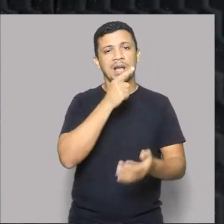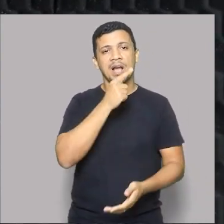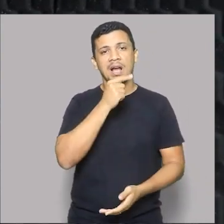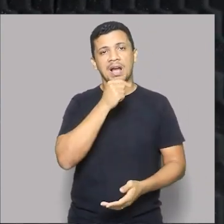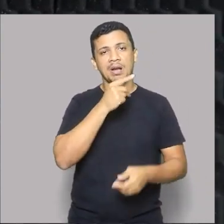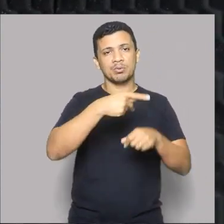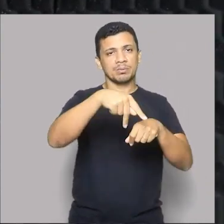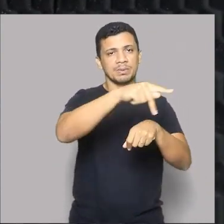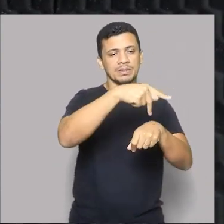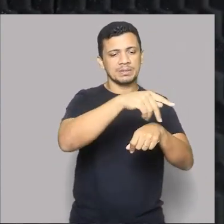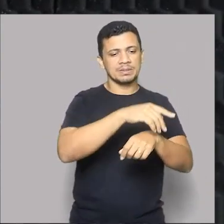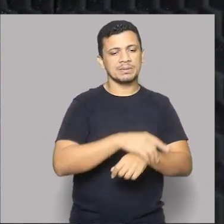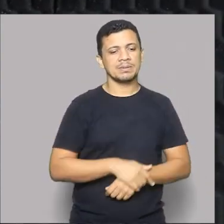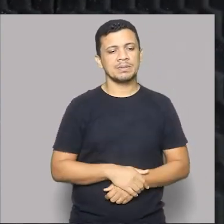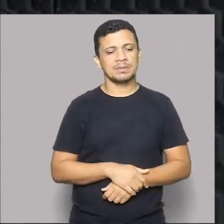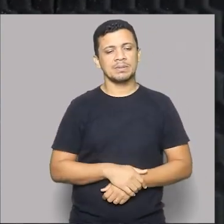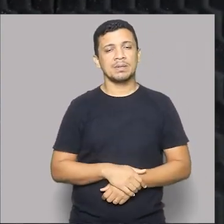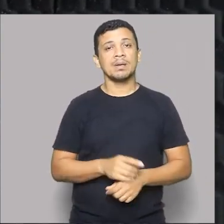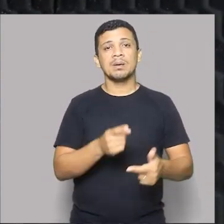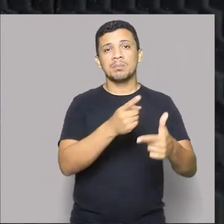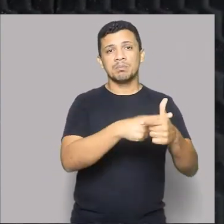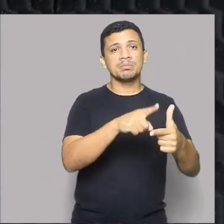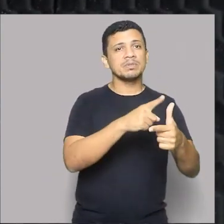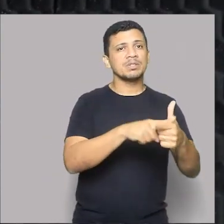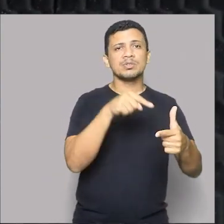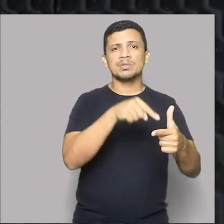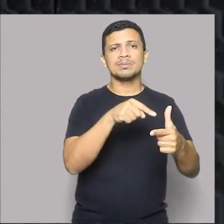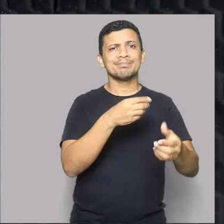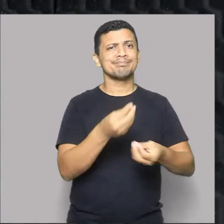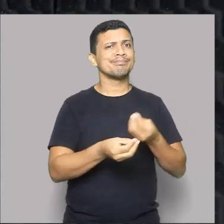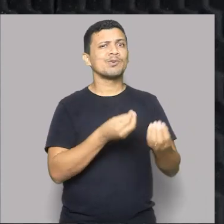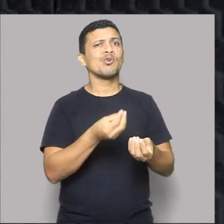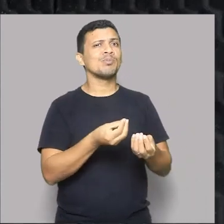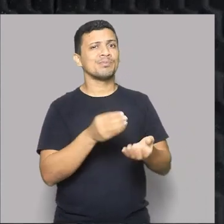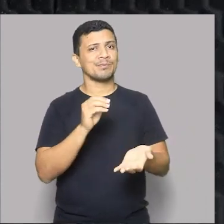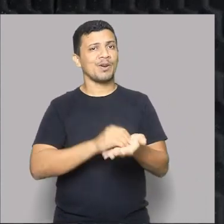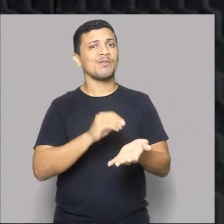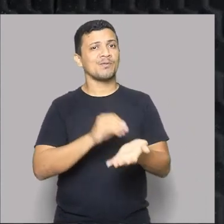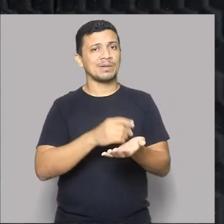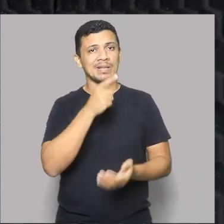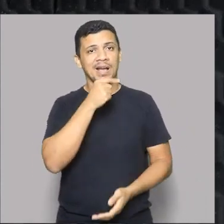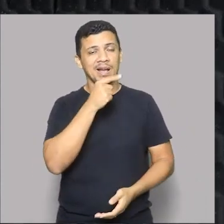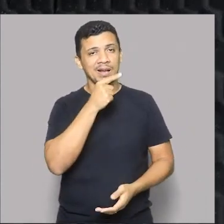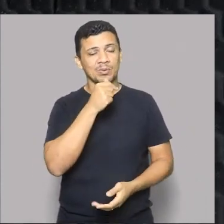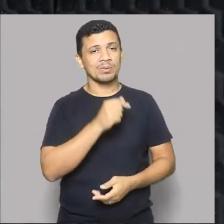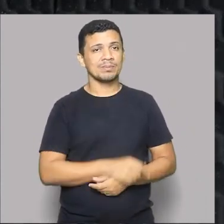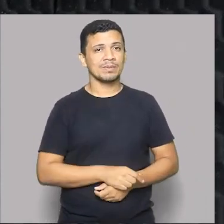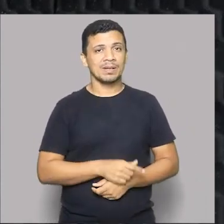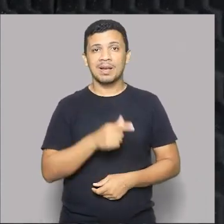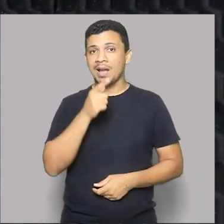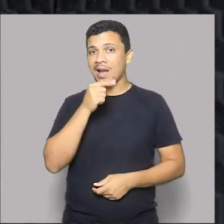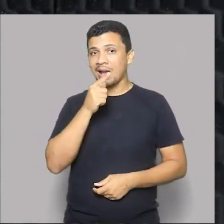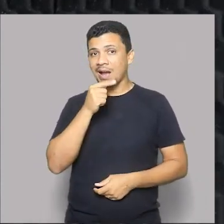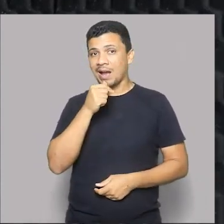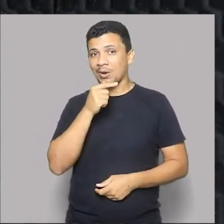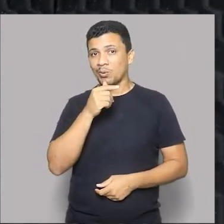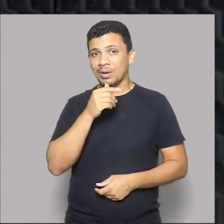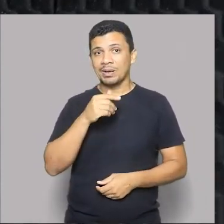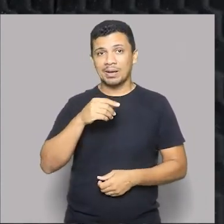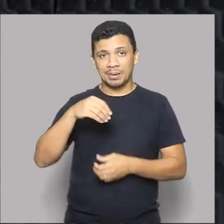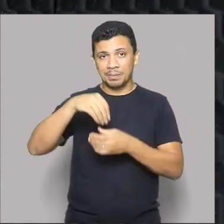no país, e esses prejuízos aí são resultados, né, da falta de água. Lembra que a água faz parte da